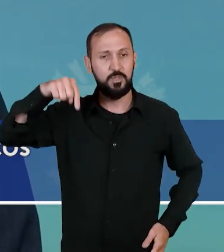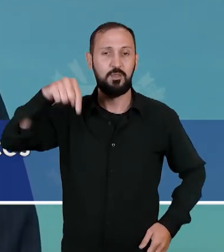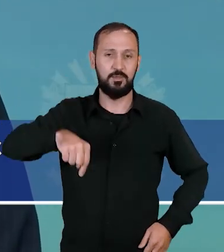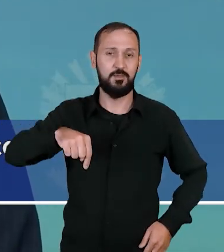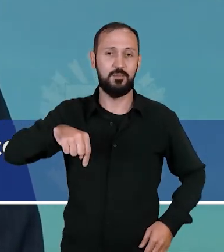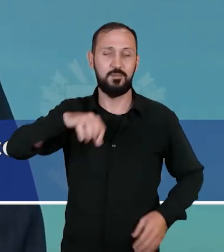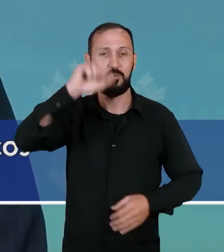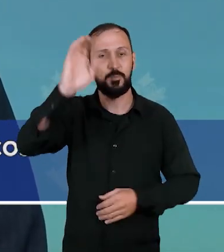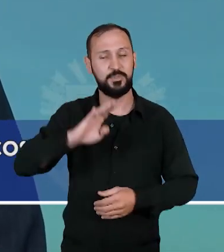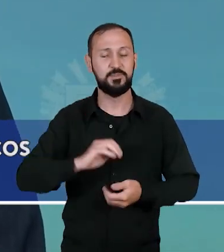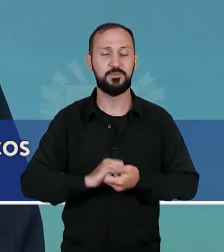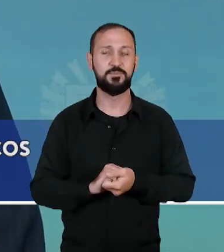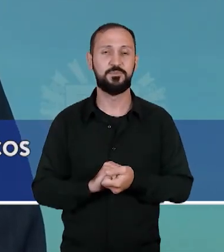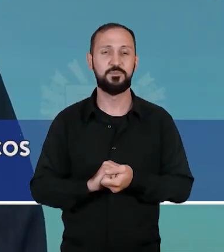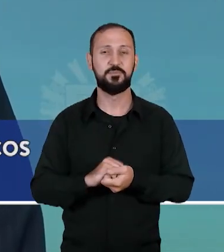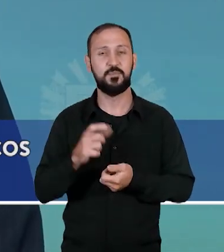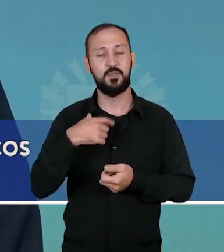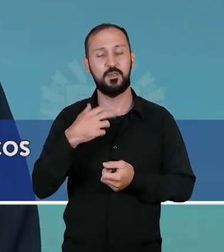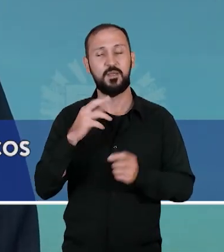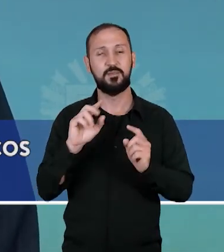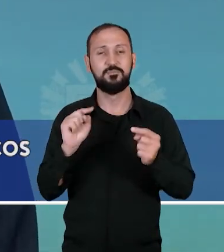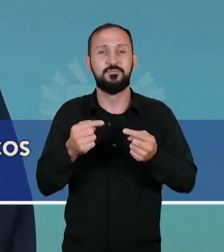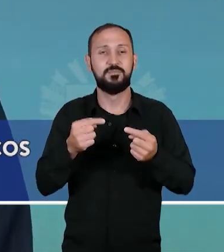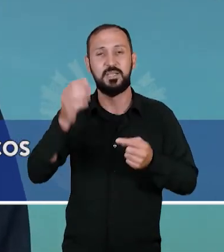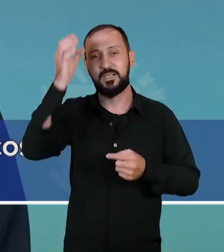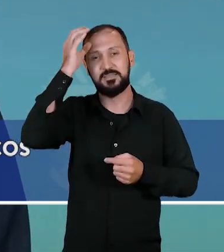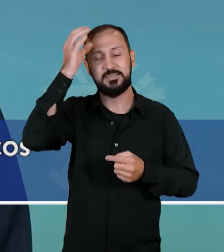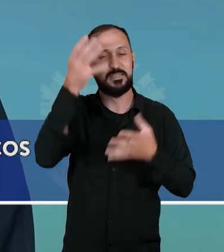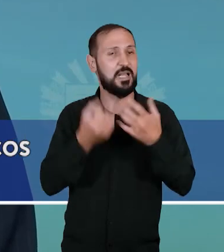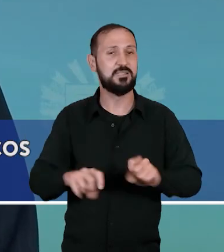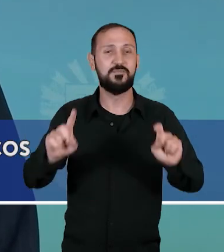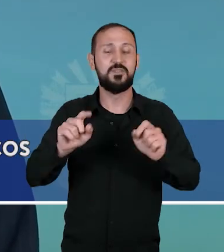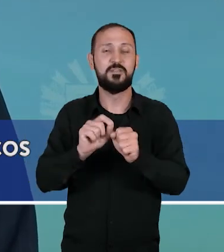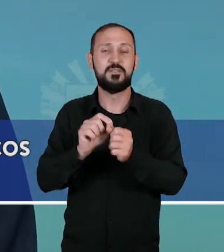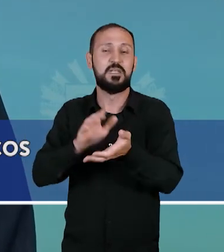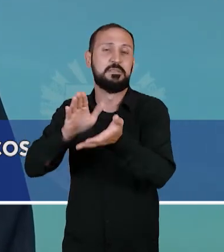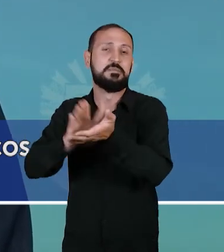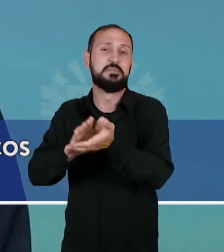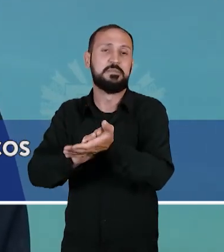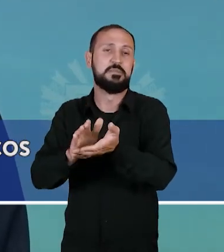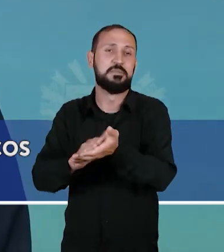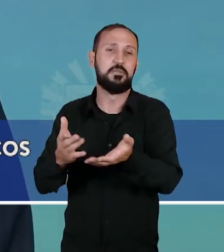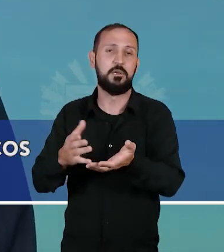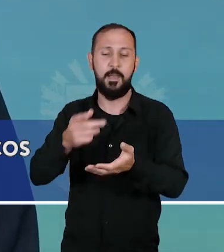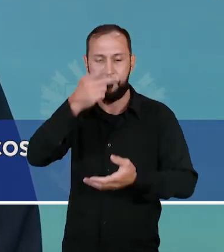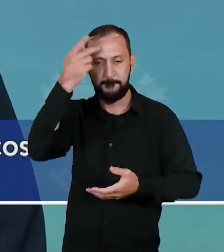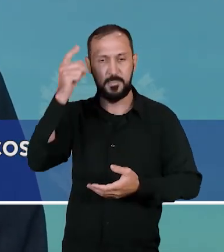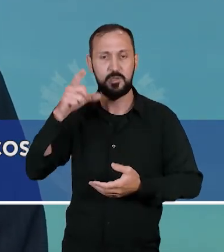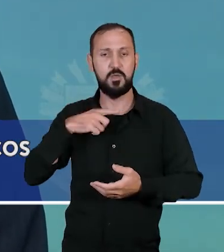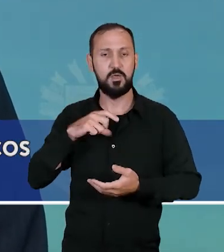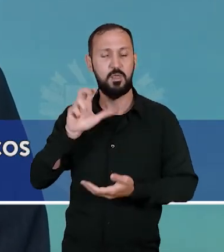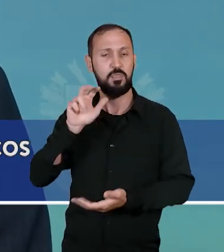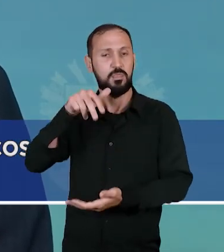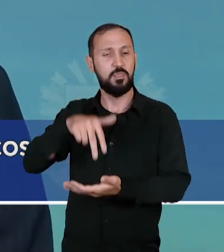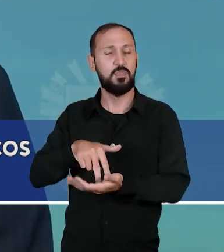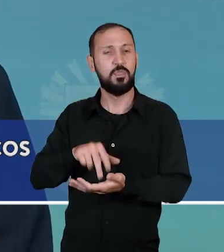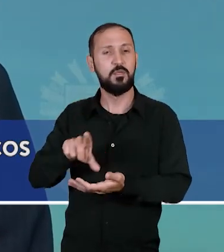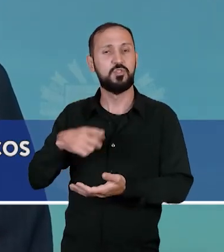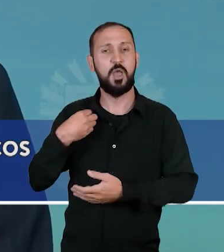aqui no Brasil. Seria um contrassenso nós homenagearmos alguém que teve